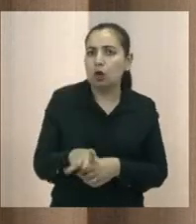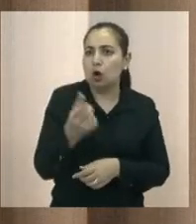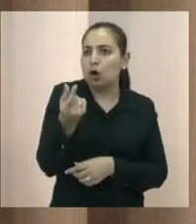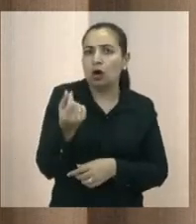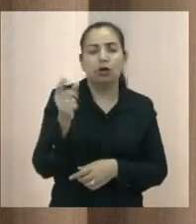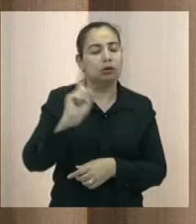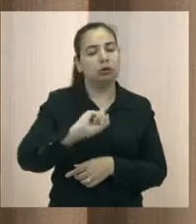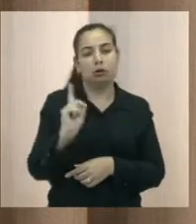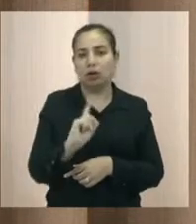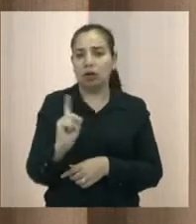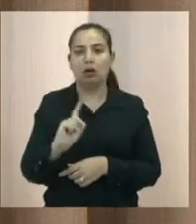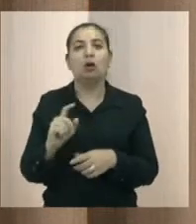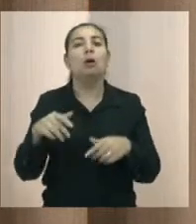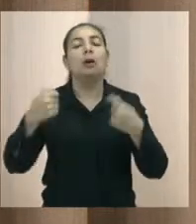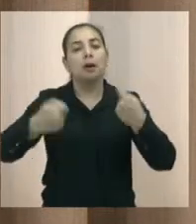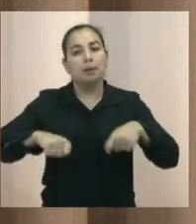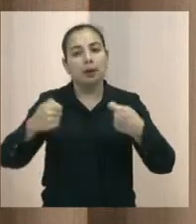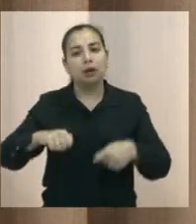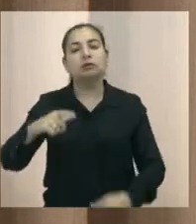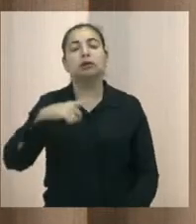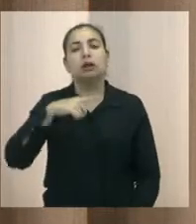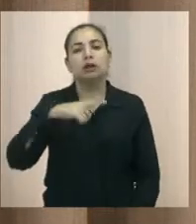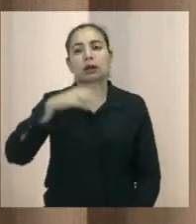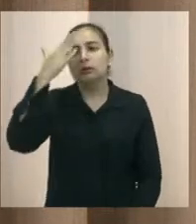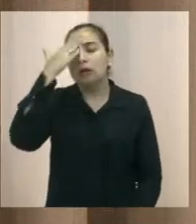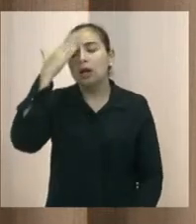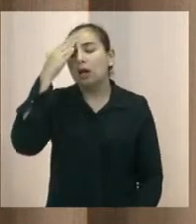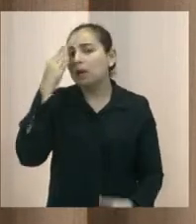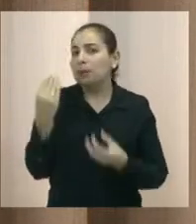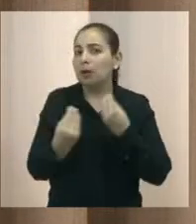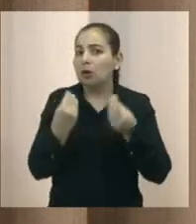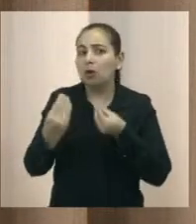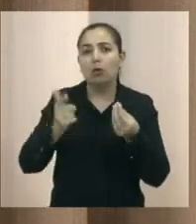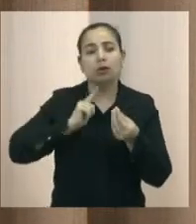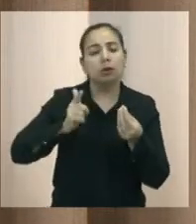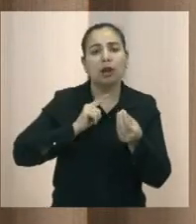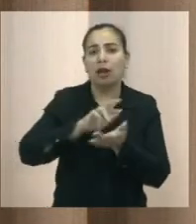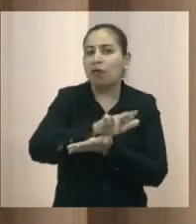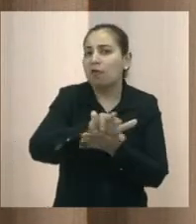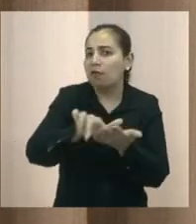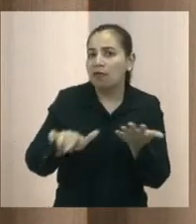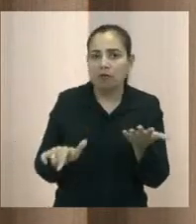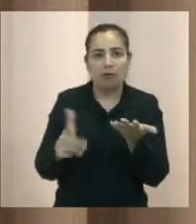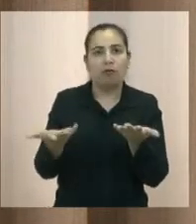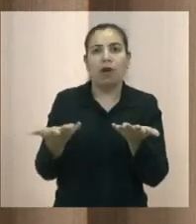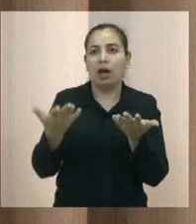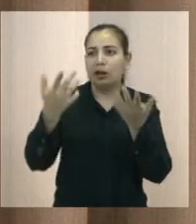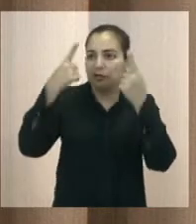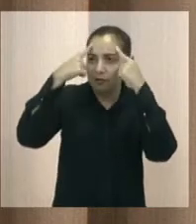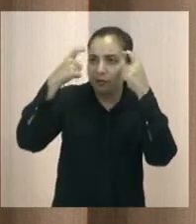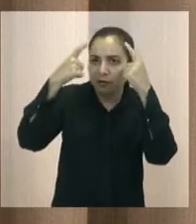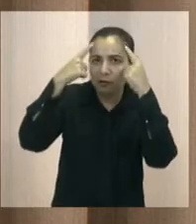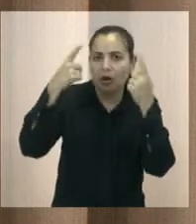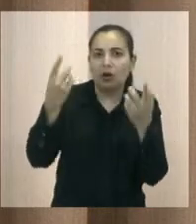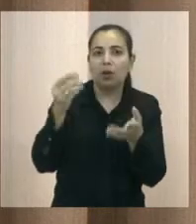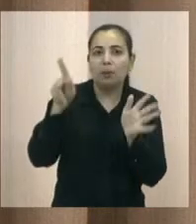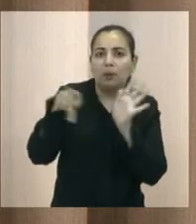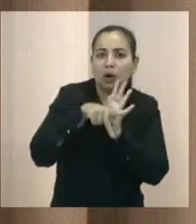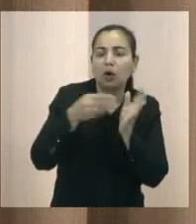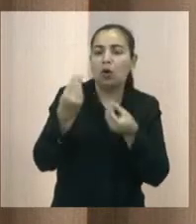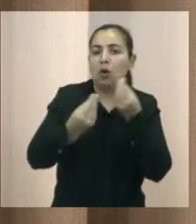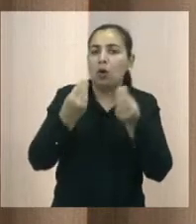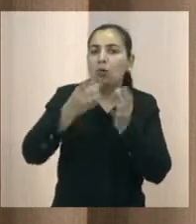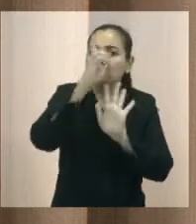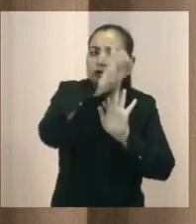adquira um produto para poder acessar o serviço, né? Então, são várias violações aí de direitos, desde o consumidor, a